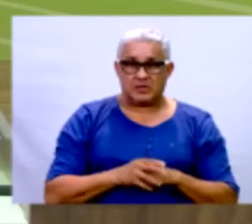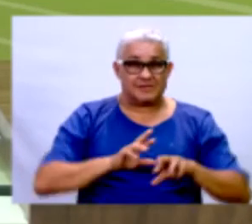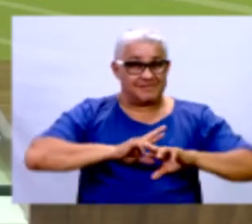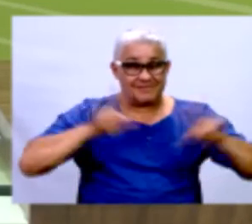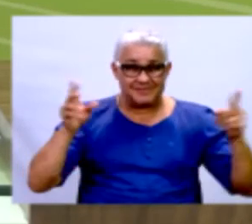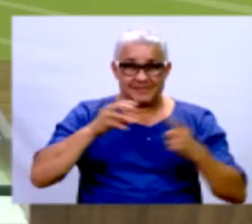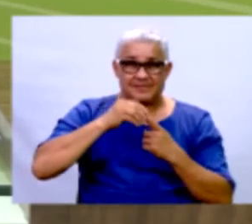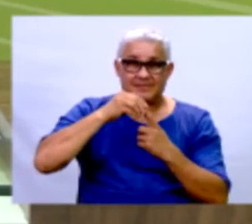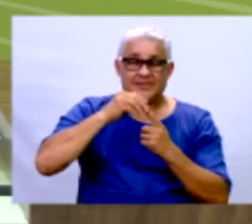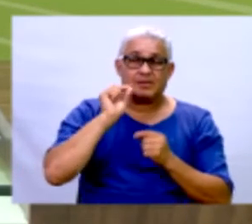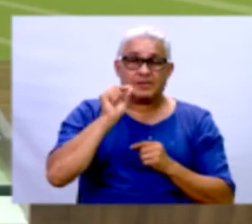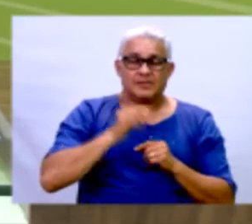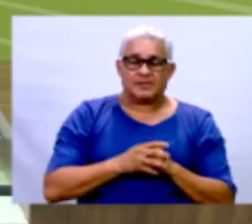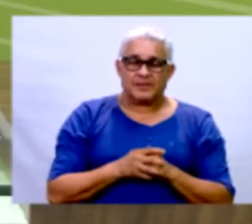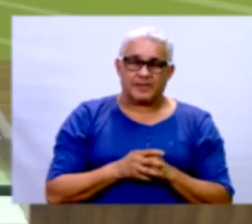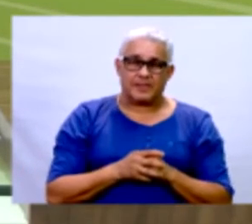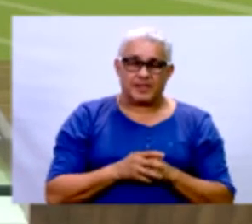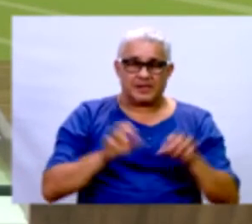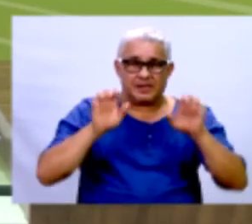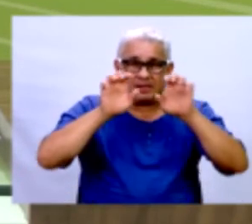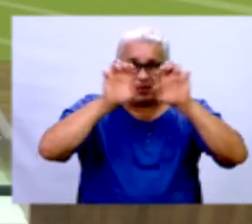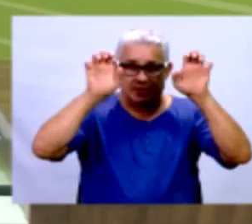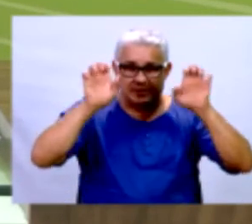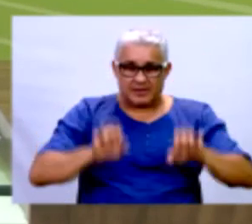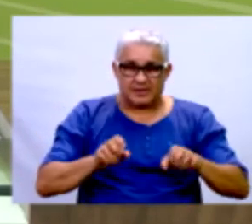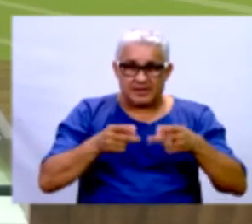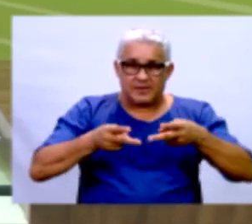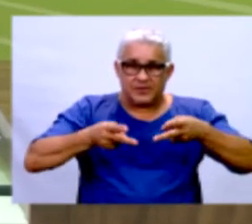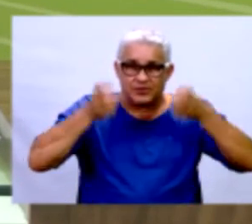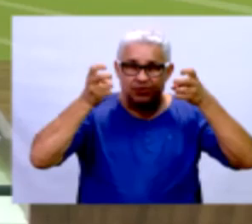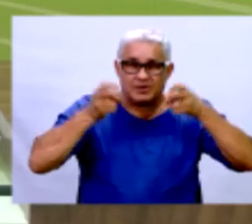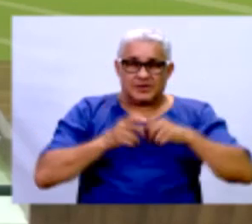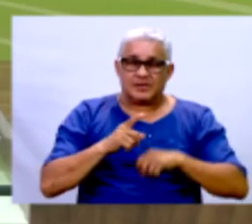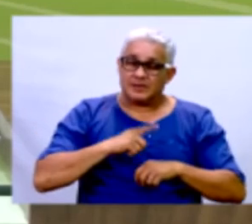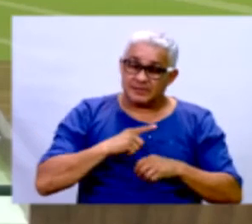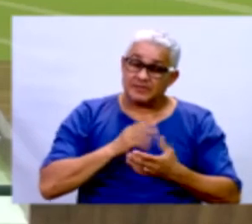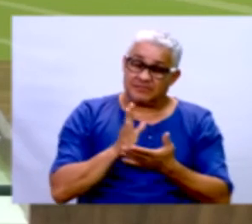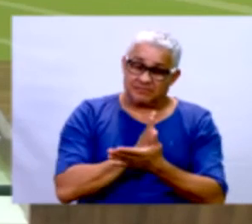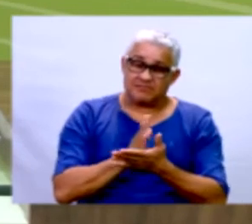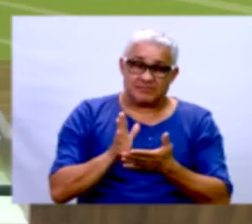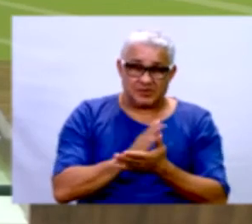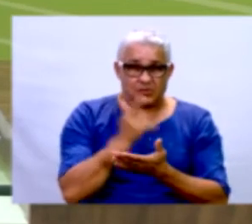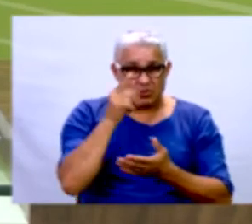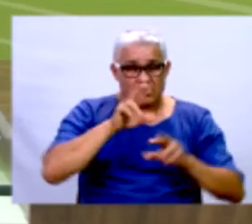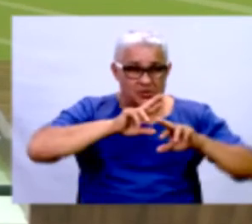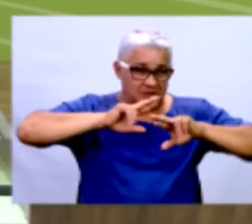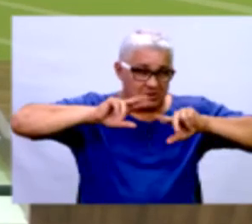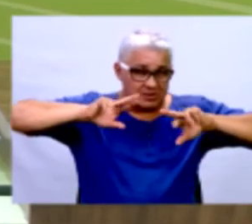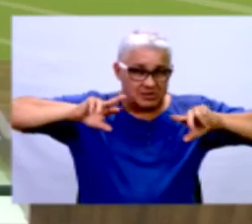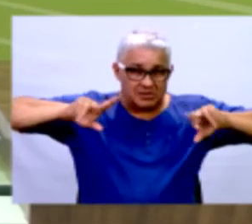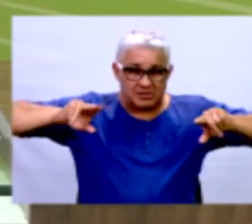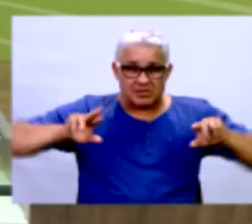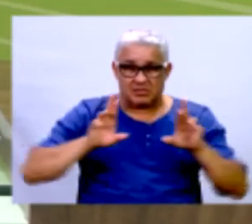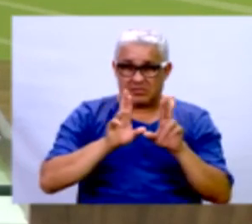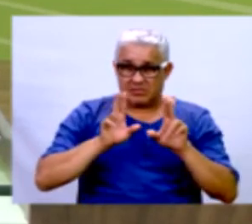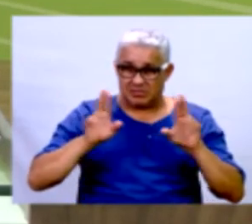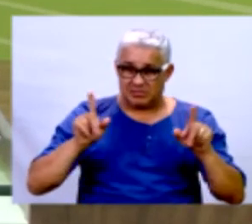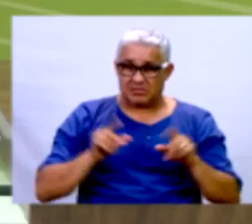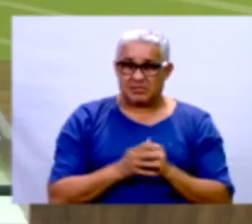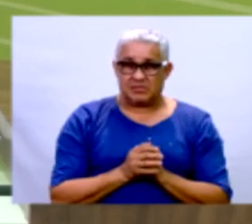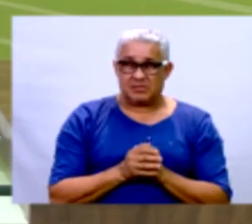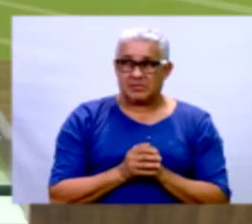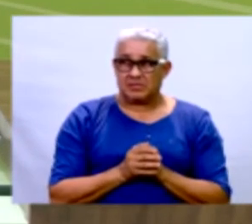diferença é na estrutura de identificação. Existem algumas outras diferenças, mas para ser um pouco